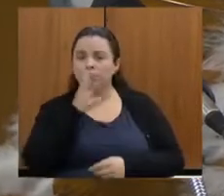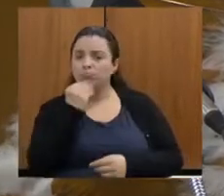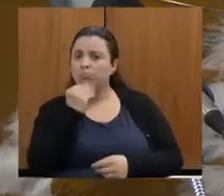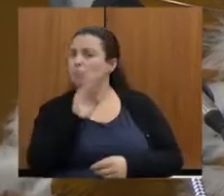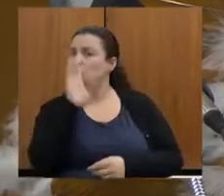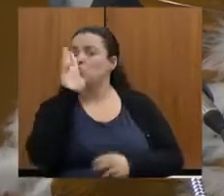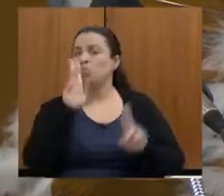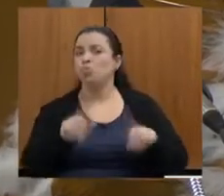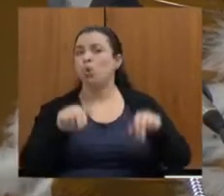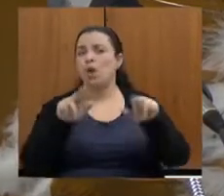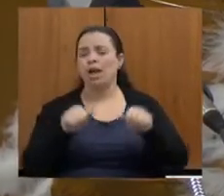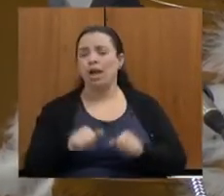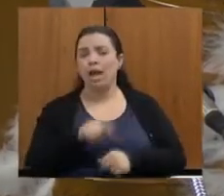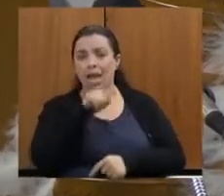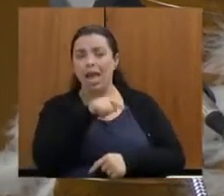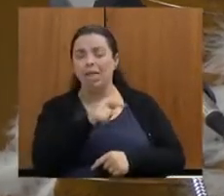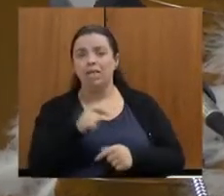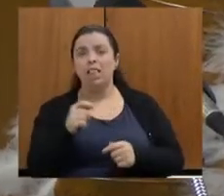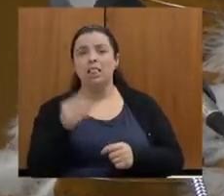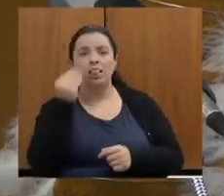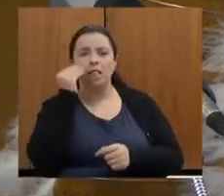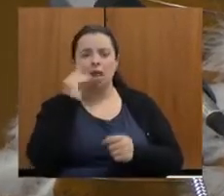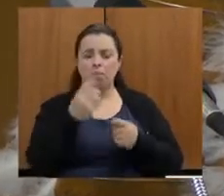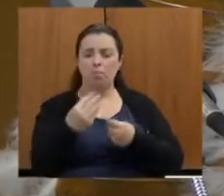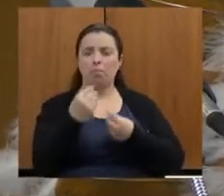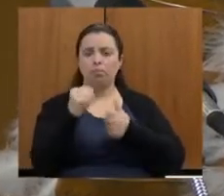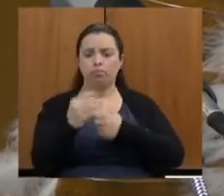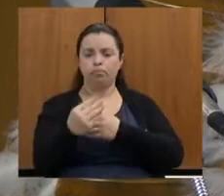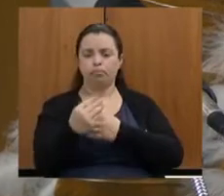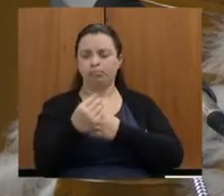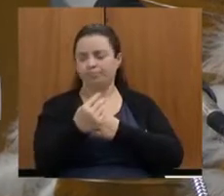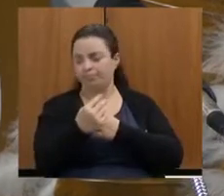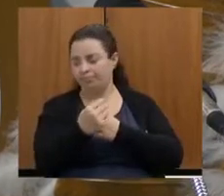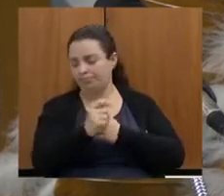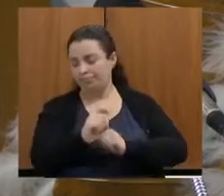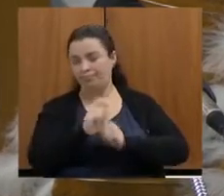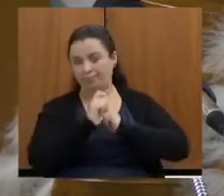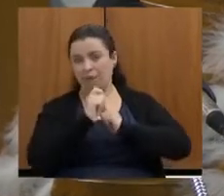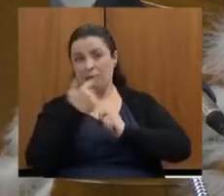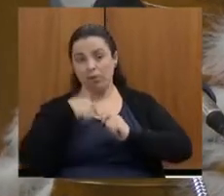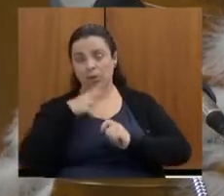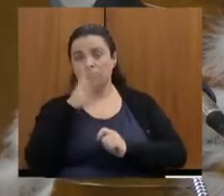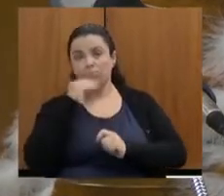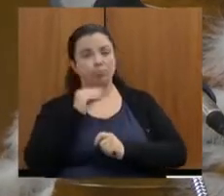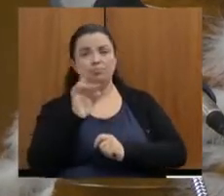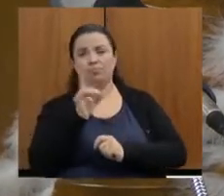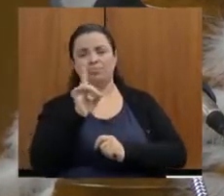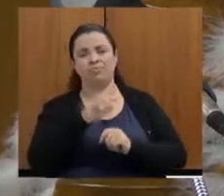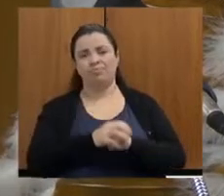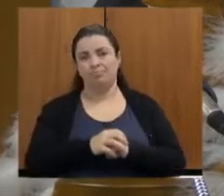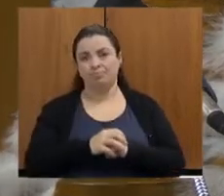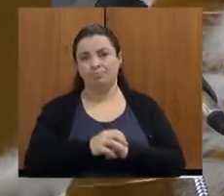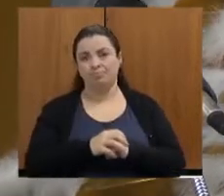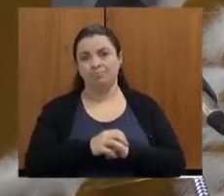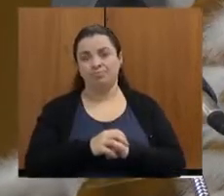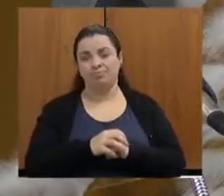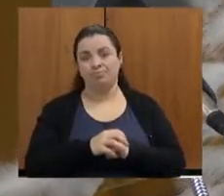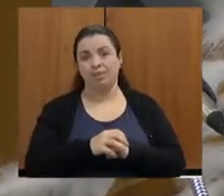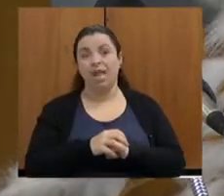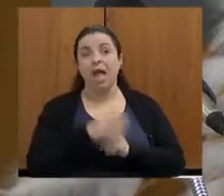tentaram nos calar durante esses sete anos muitos foram calados pelo Deus dinheiro da empresa